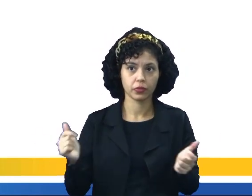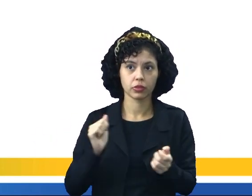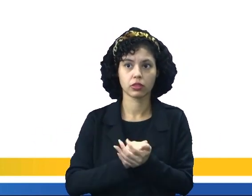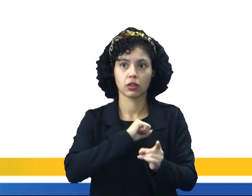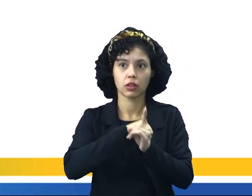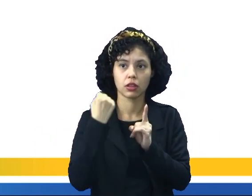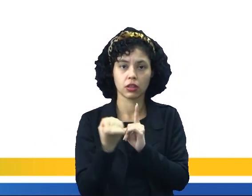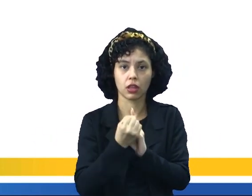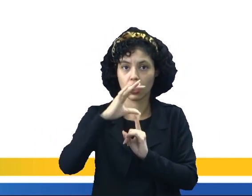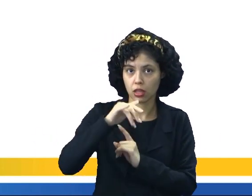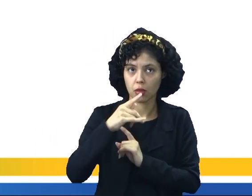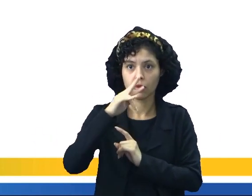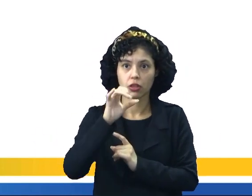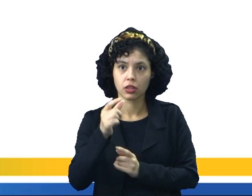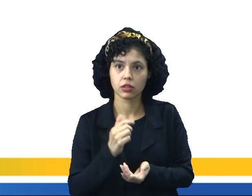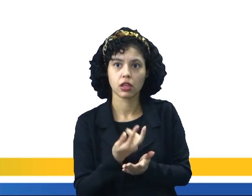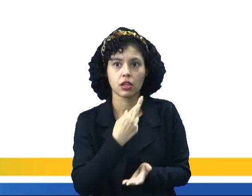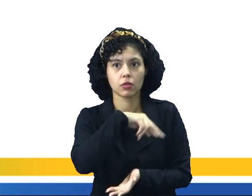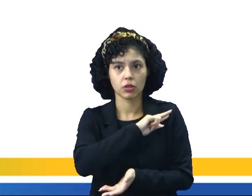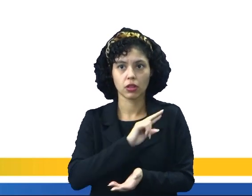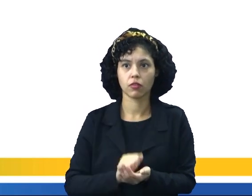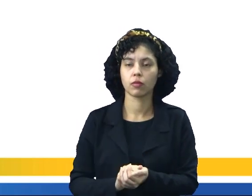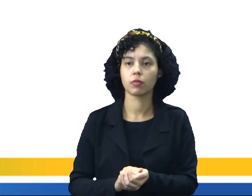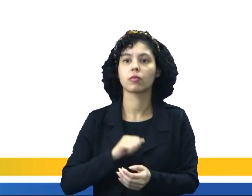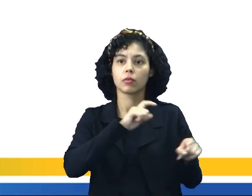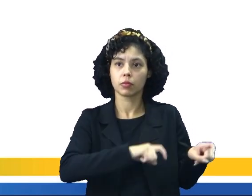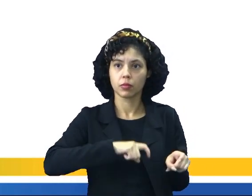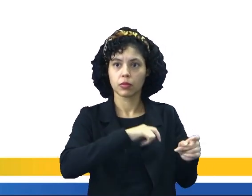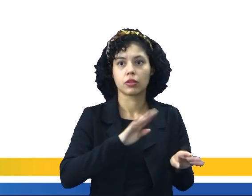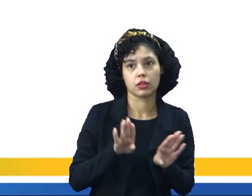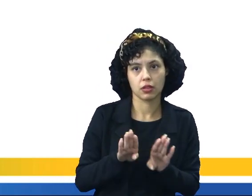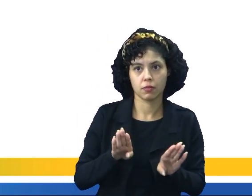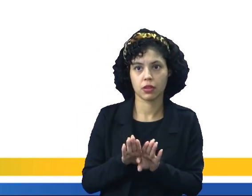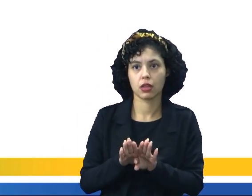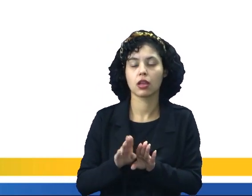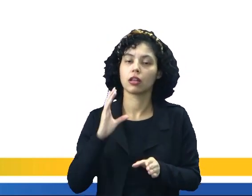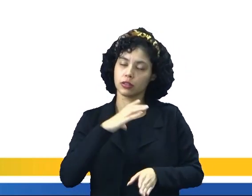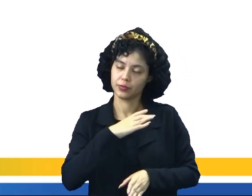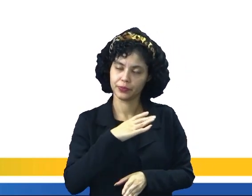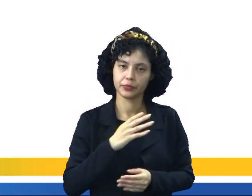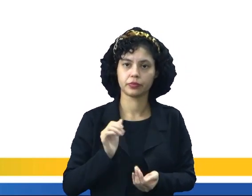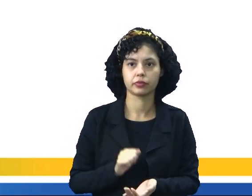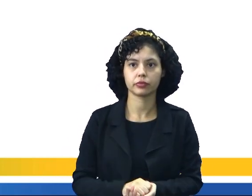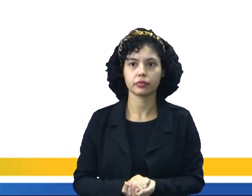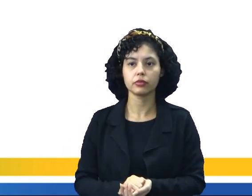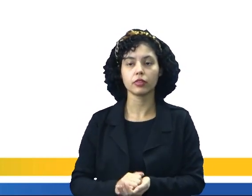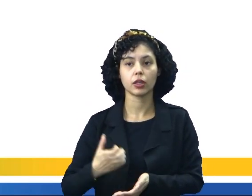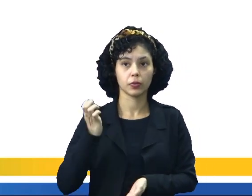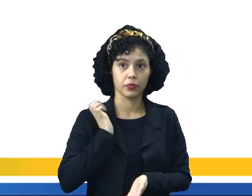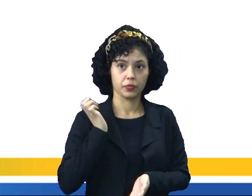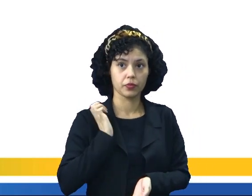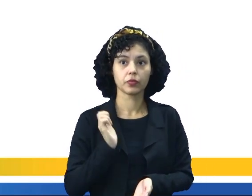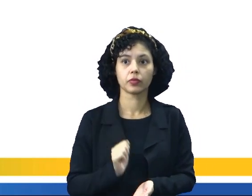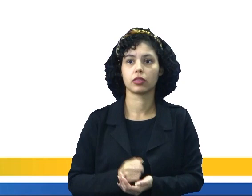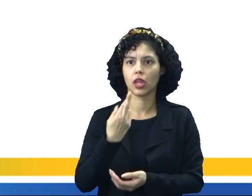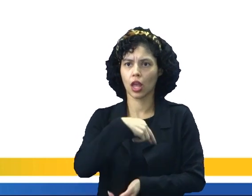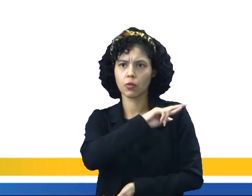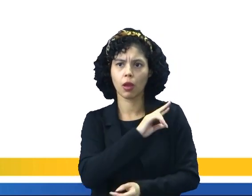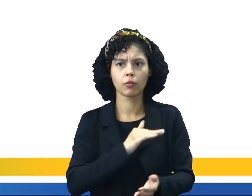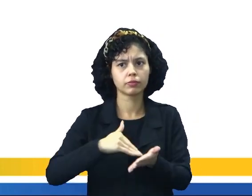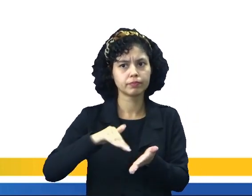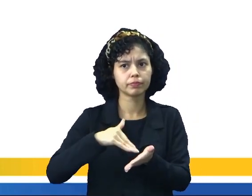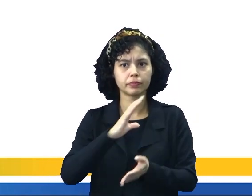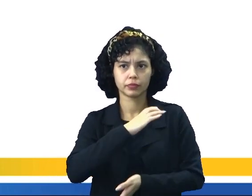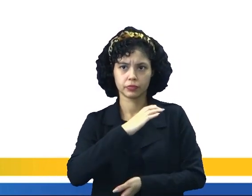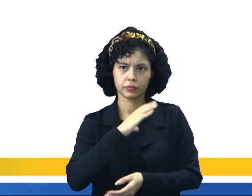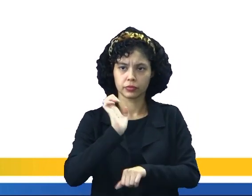era o dos camponeses, que eram os responsáveis pela agricultura e pelo abastecimento de sua cidade. A elite era responsável pela